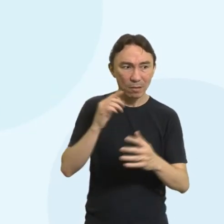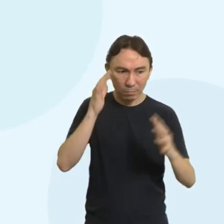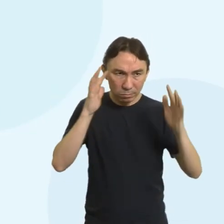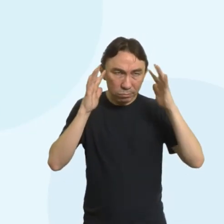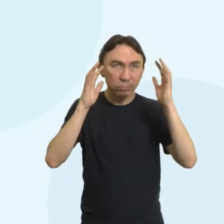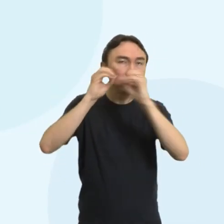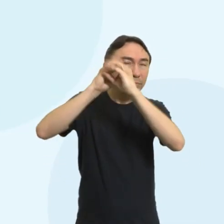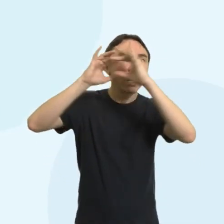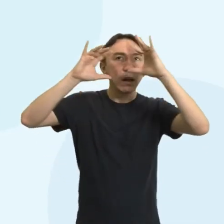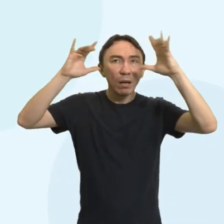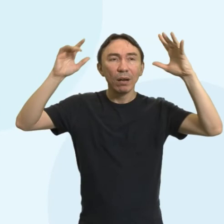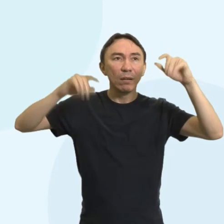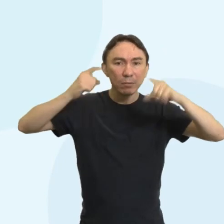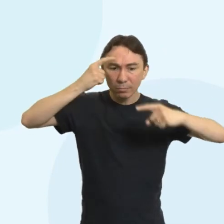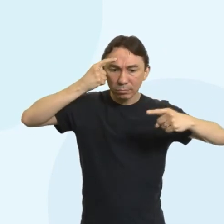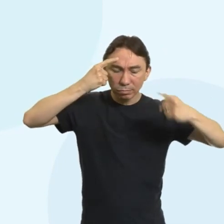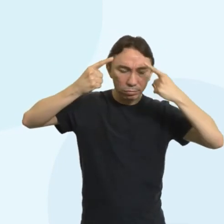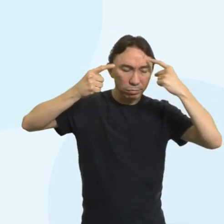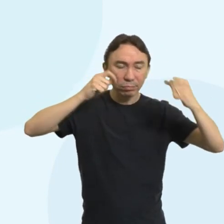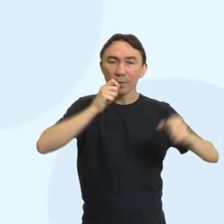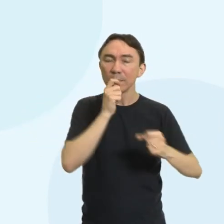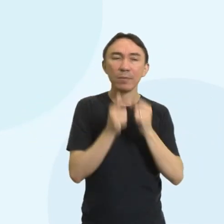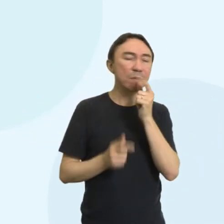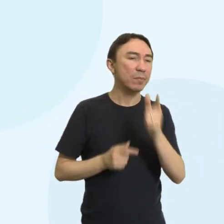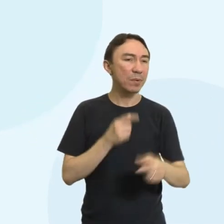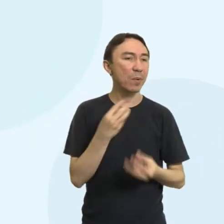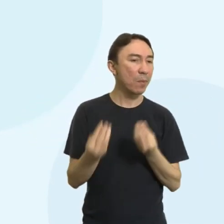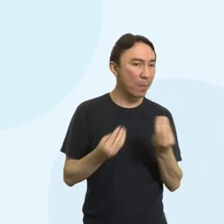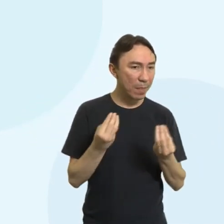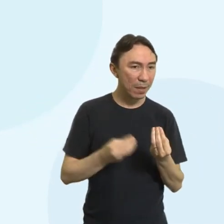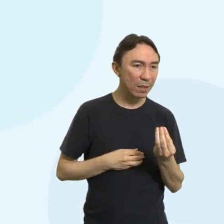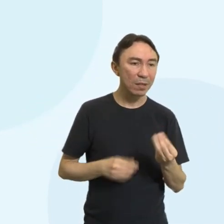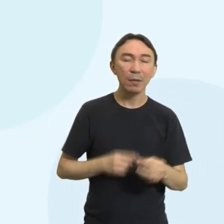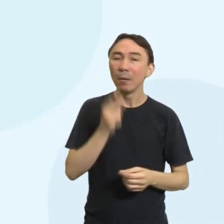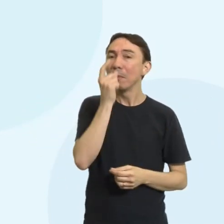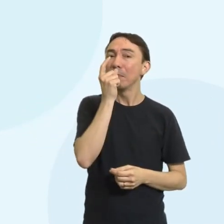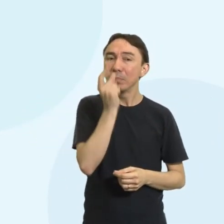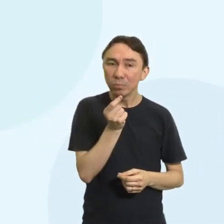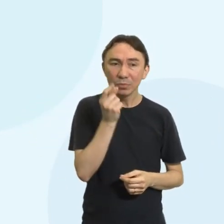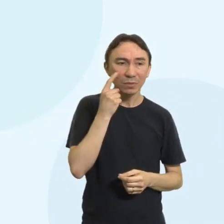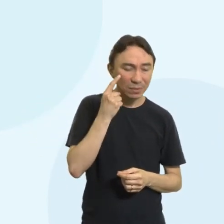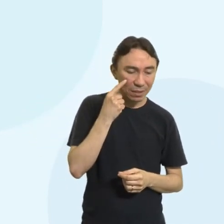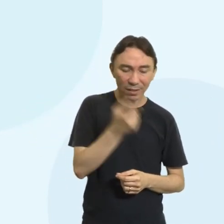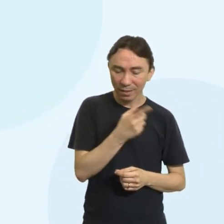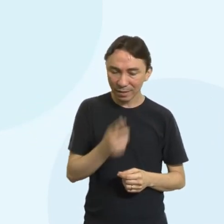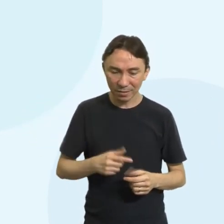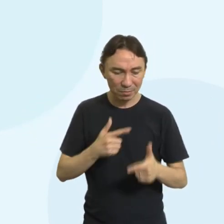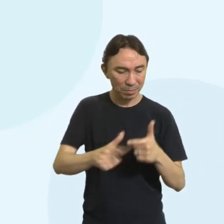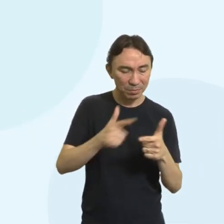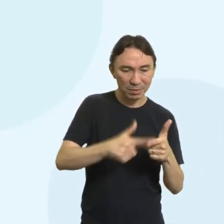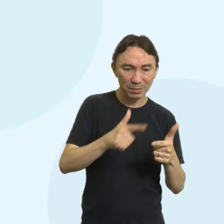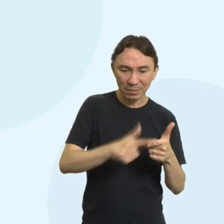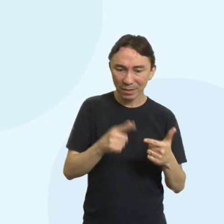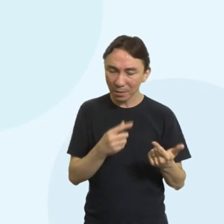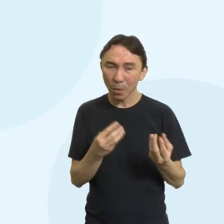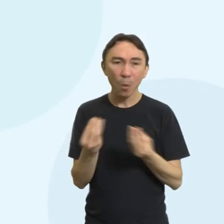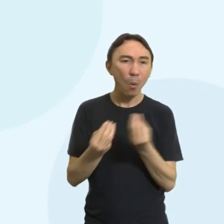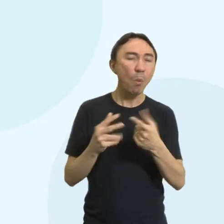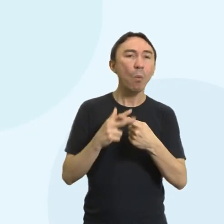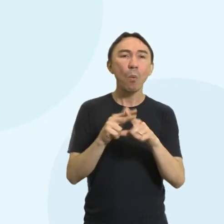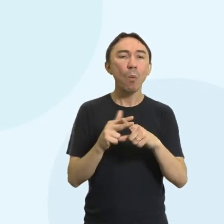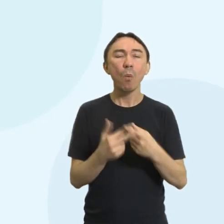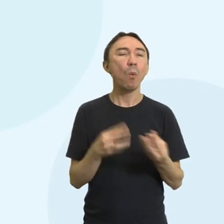último. Como você acha que a bruxa vai resolver o problema do novo caldeirão furado?